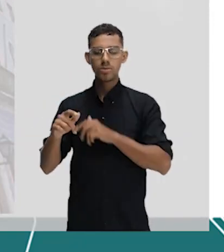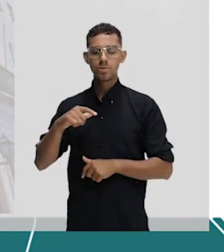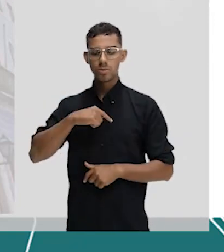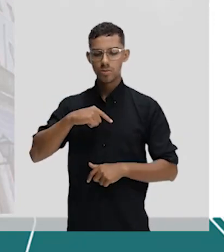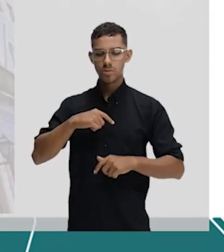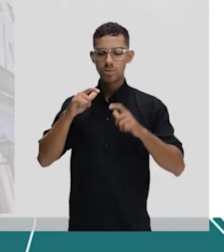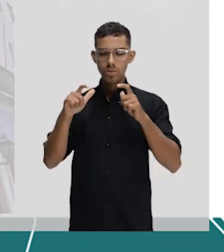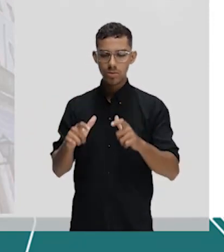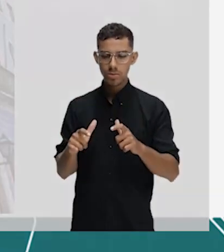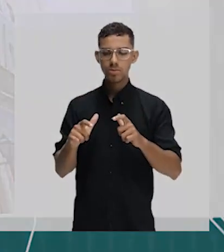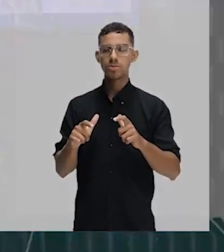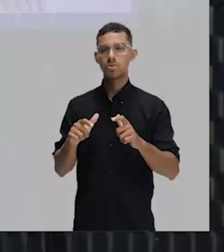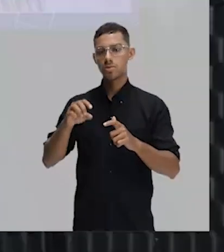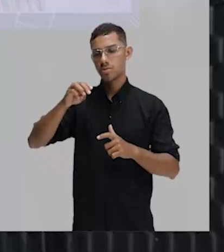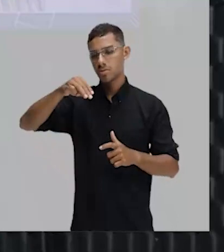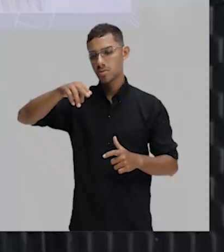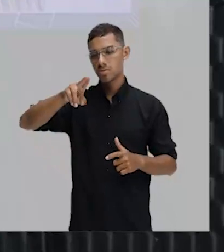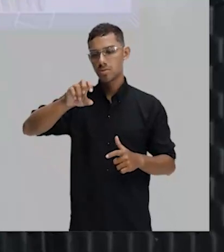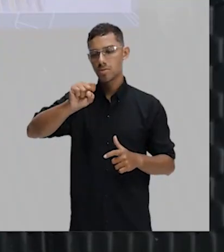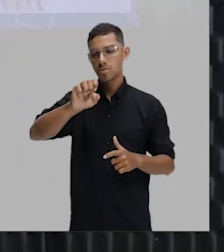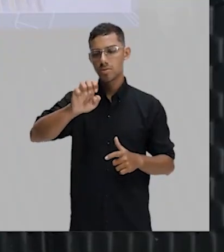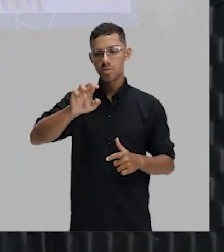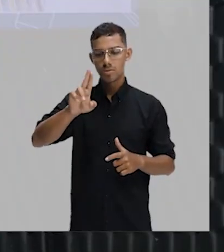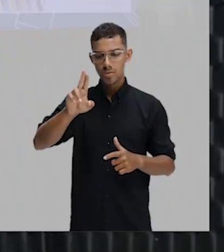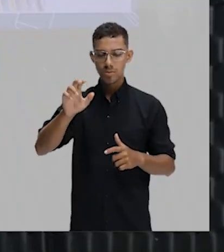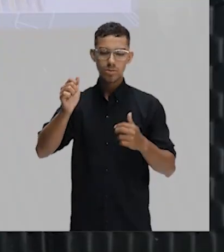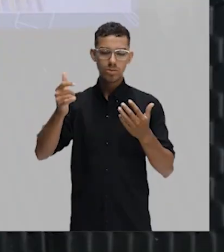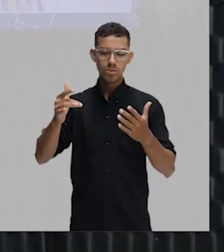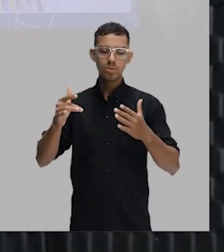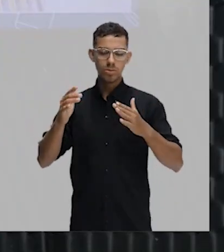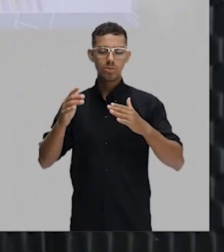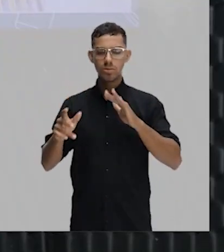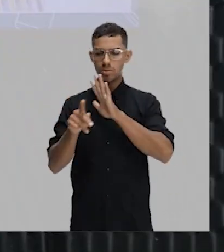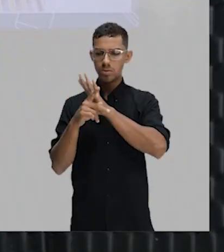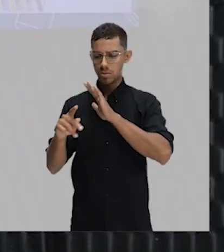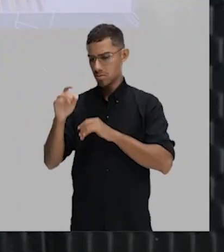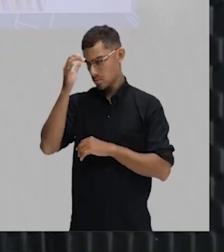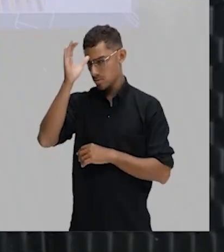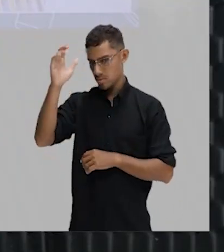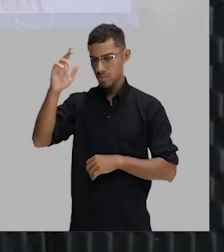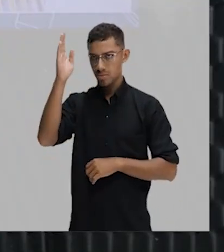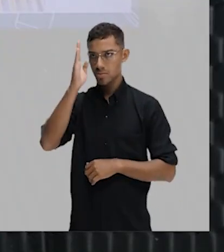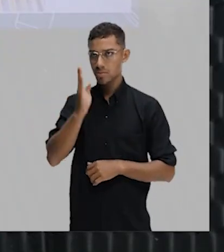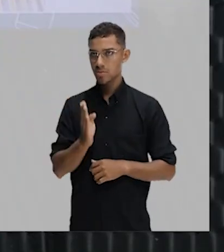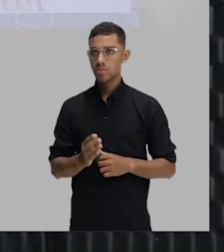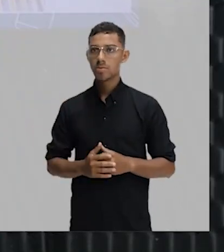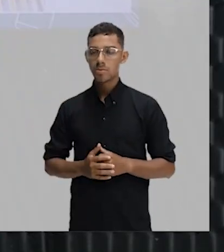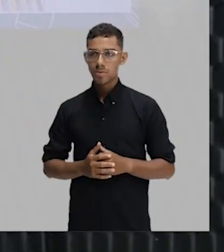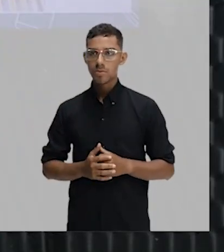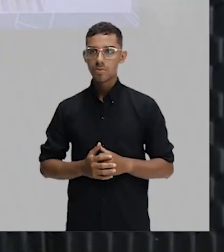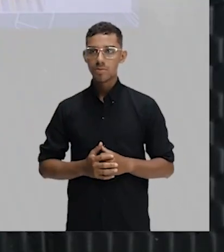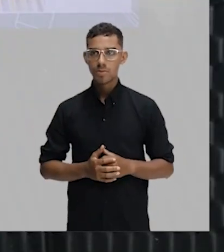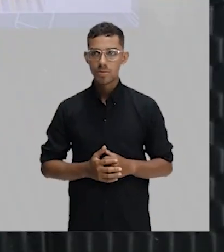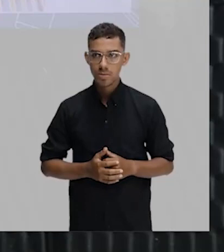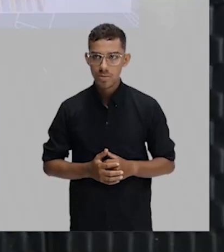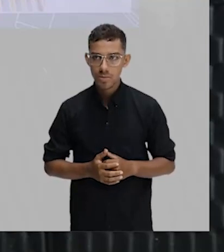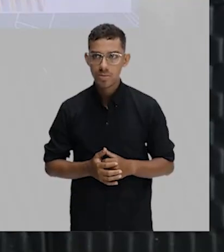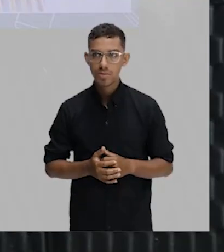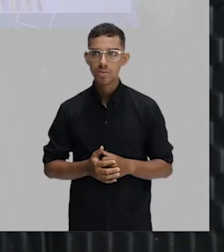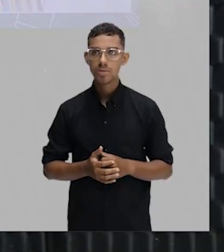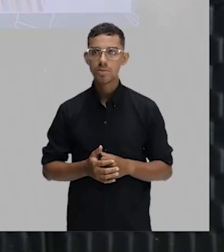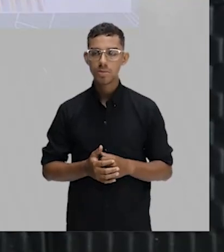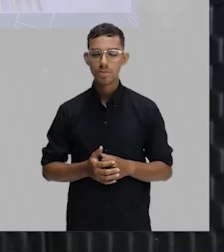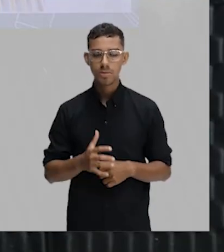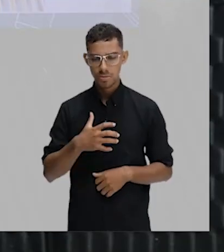Tambor de Crioula, que é um museu que fala sobre o tambor de crioula, que é patrimônio imaterial brasileiro. Pronto, dá até trabalho de respirar